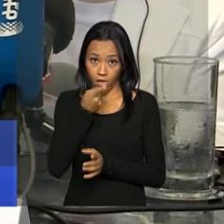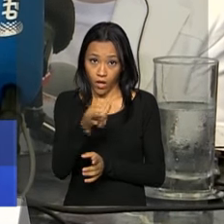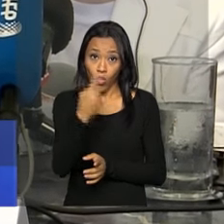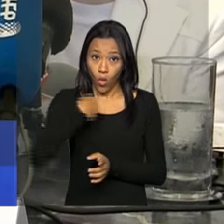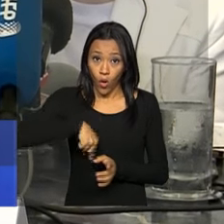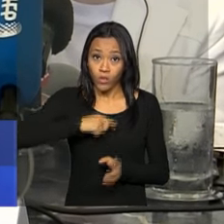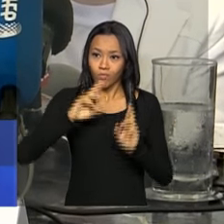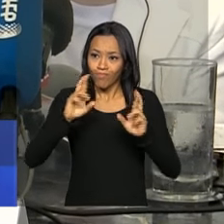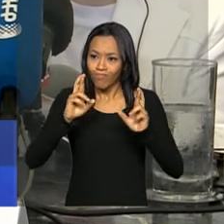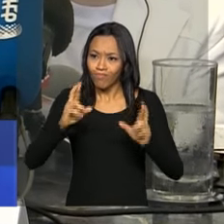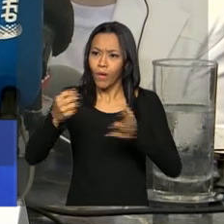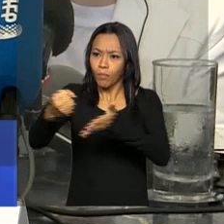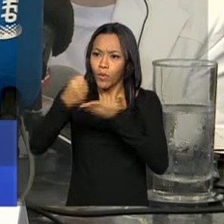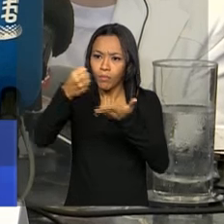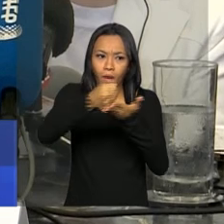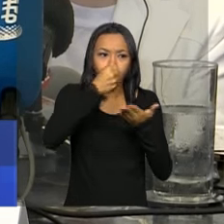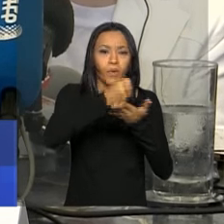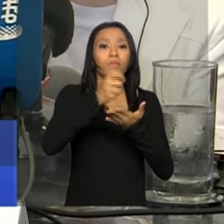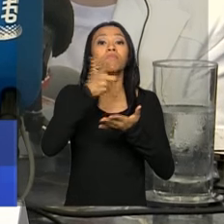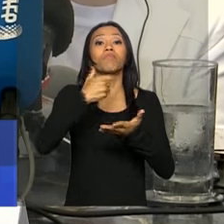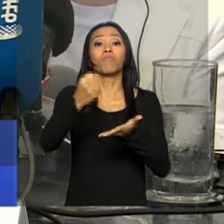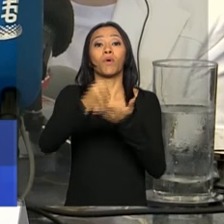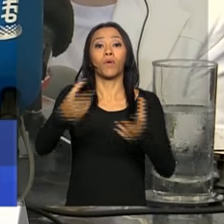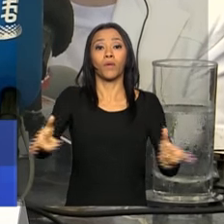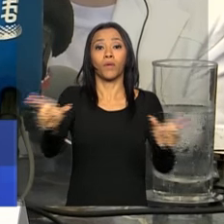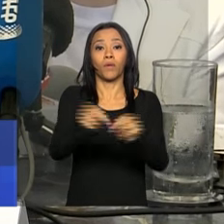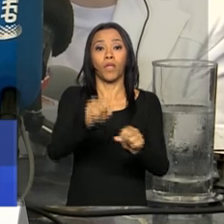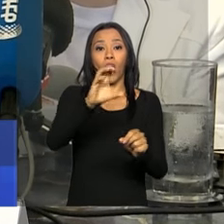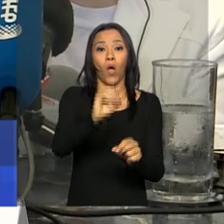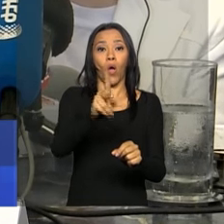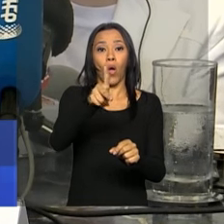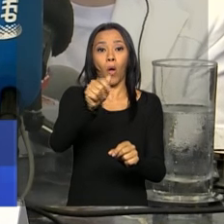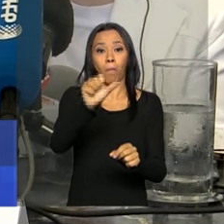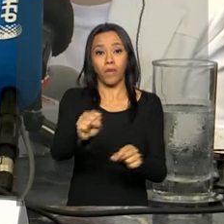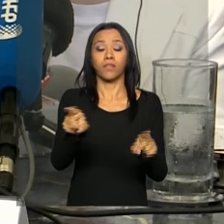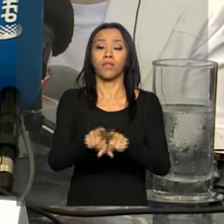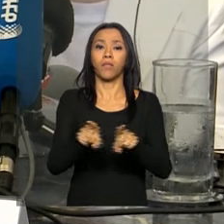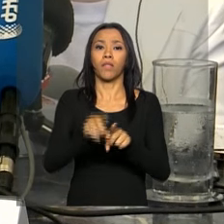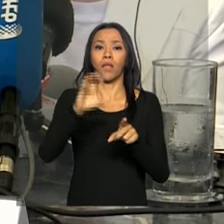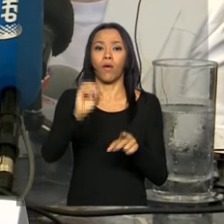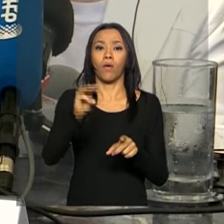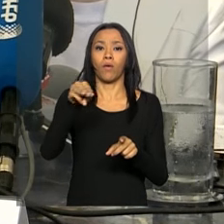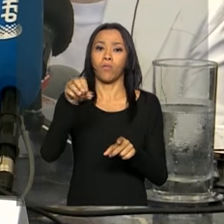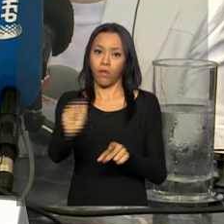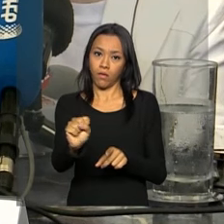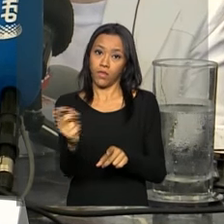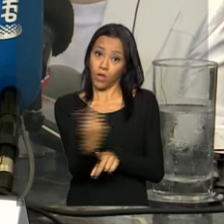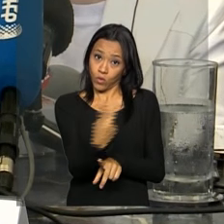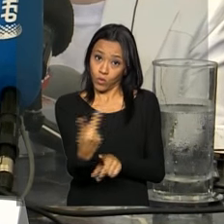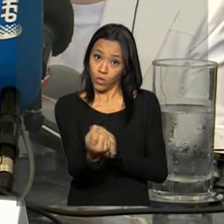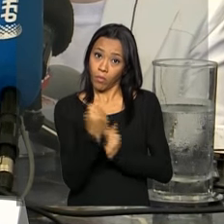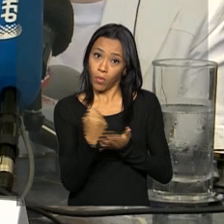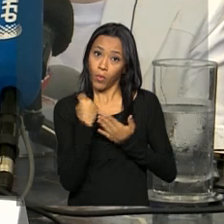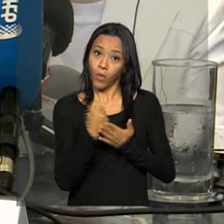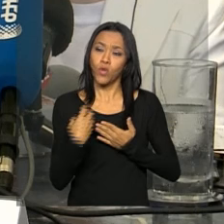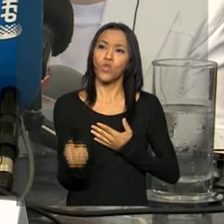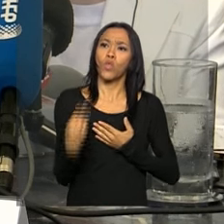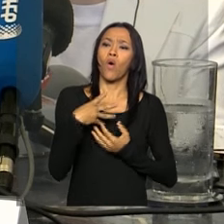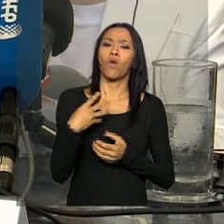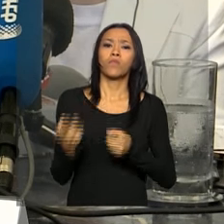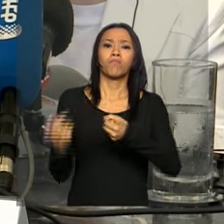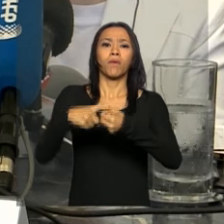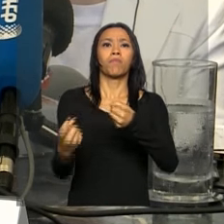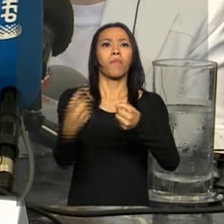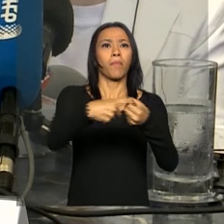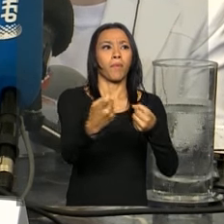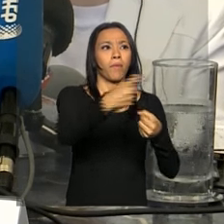contamos com a colaboração da OPAS e da OMS para estabelecer novas parcerias